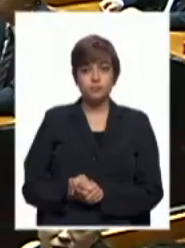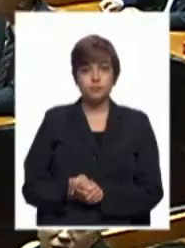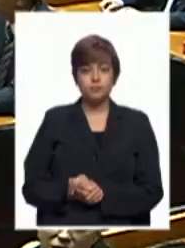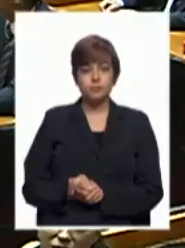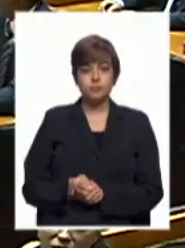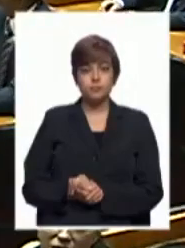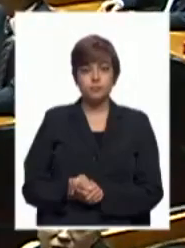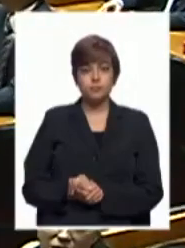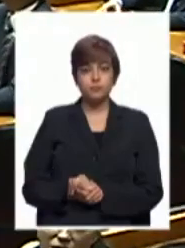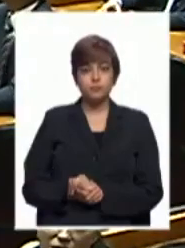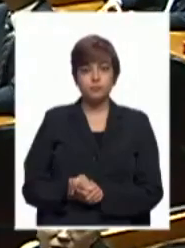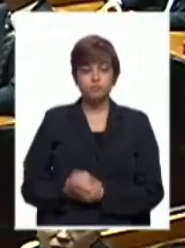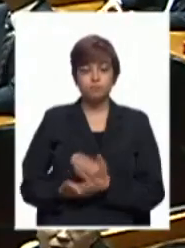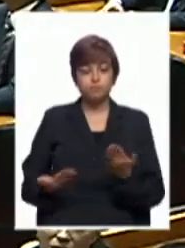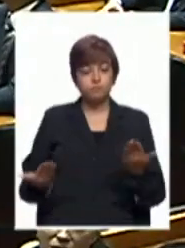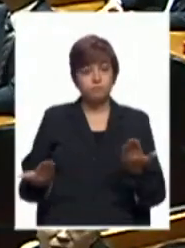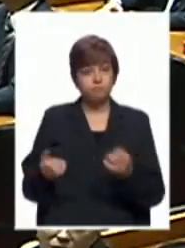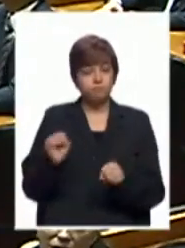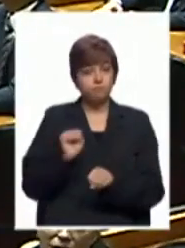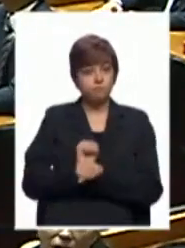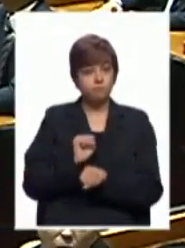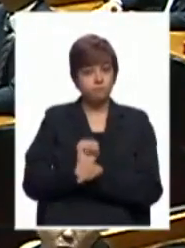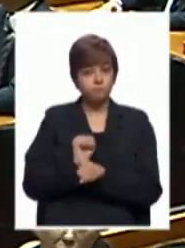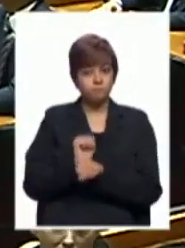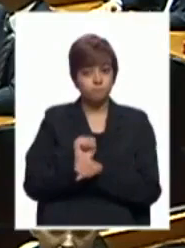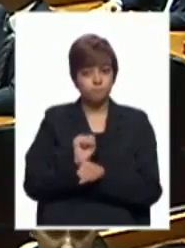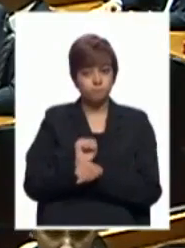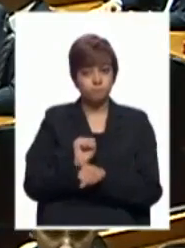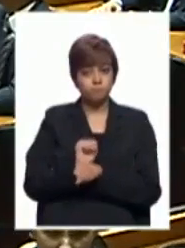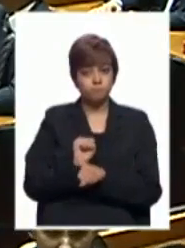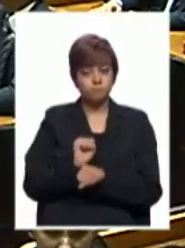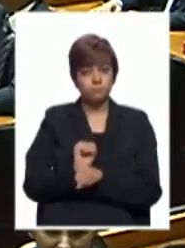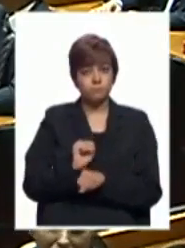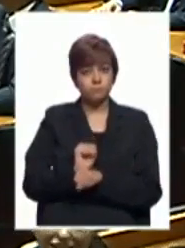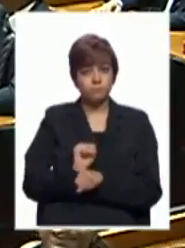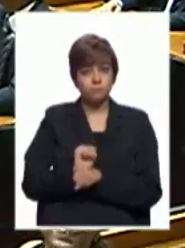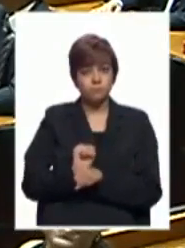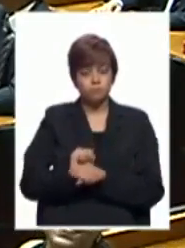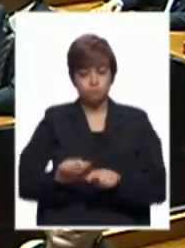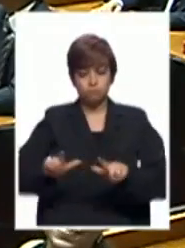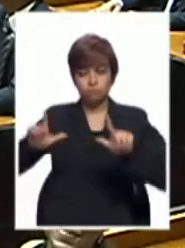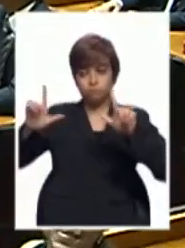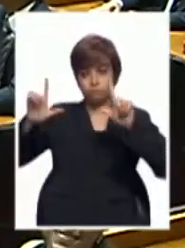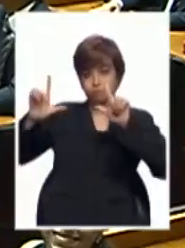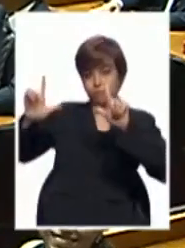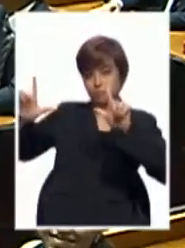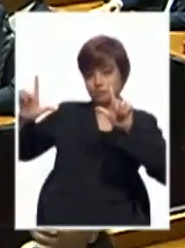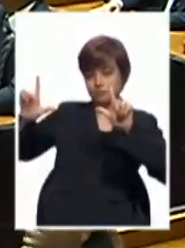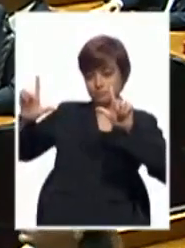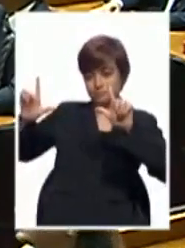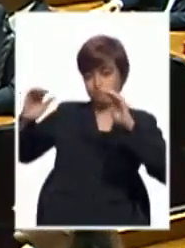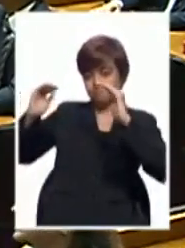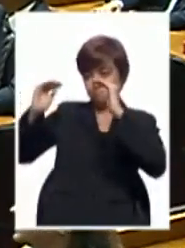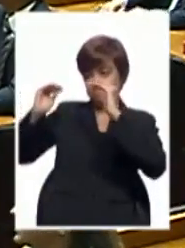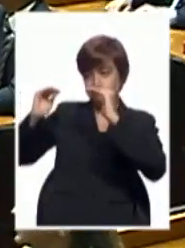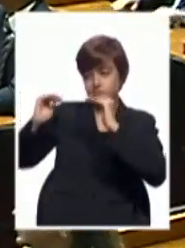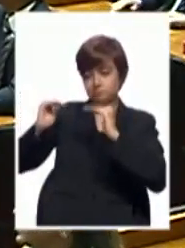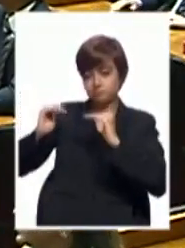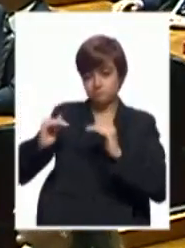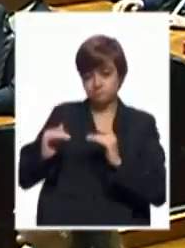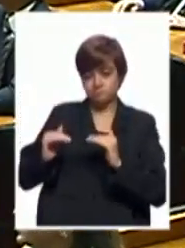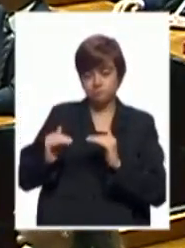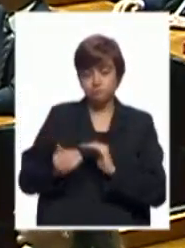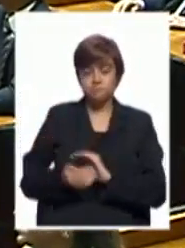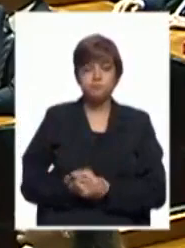Nós estamos aguardando a normalização do painel lá, né? E agora mesmo nós